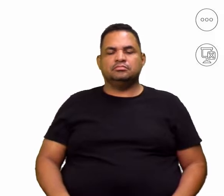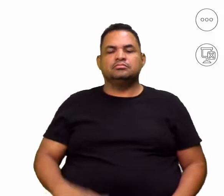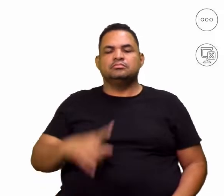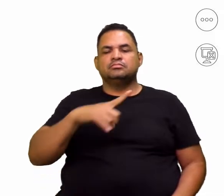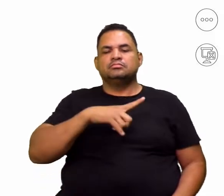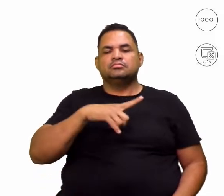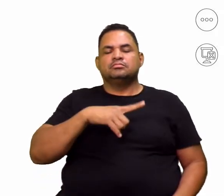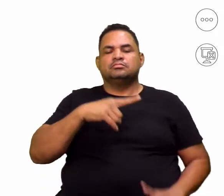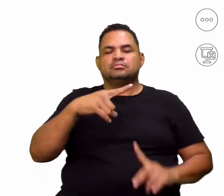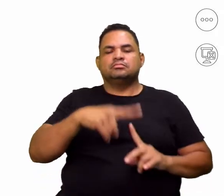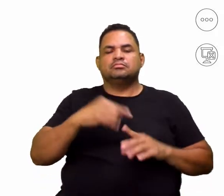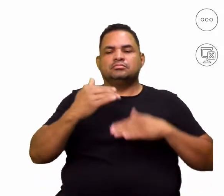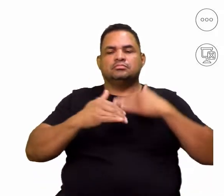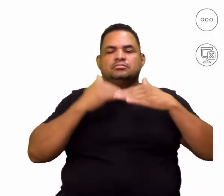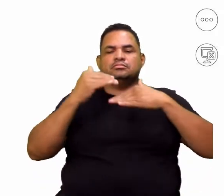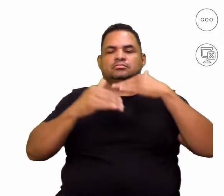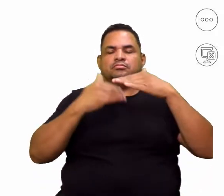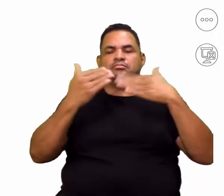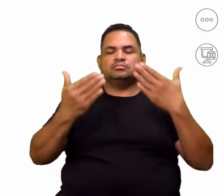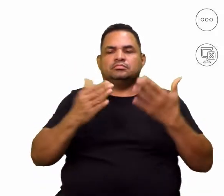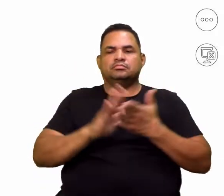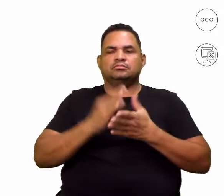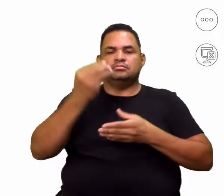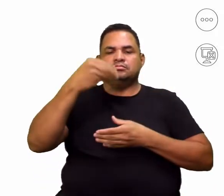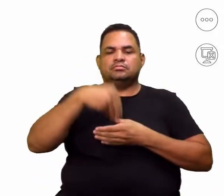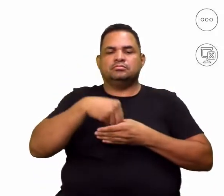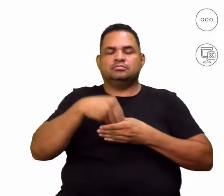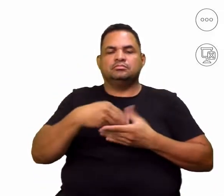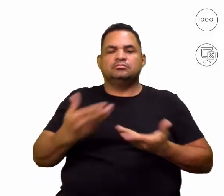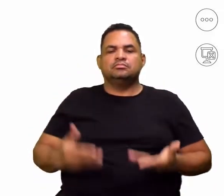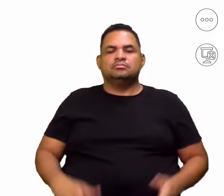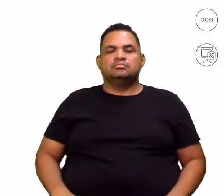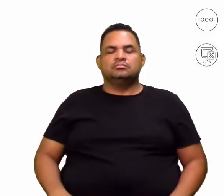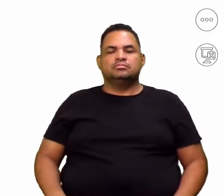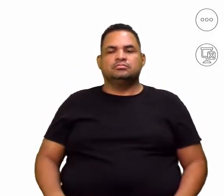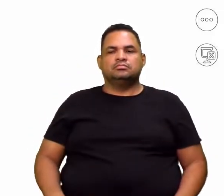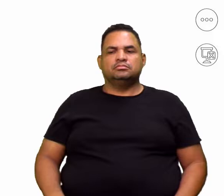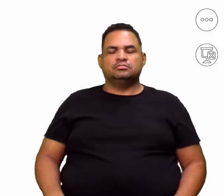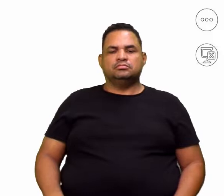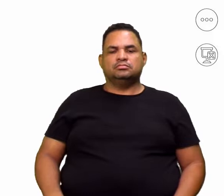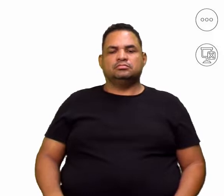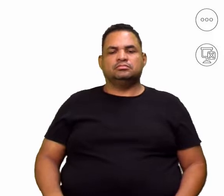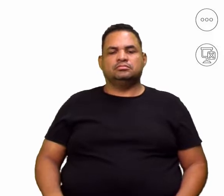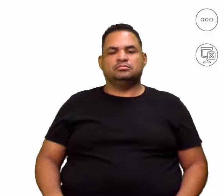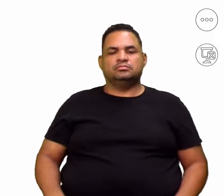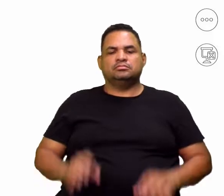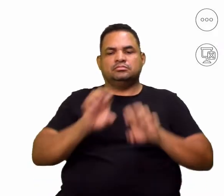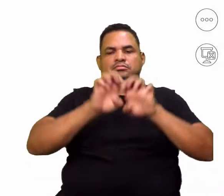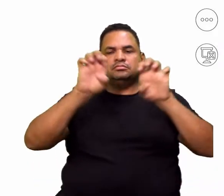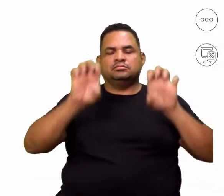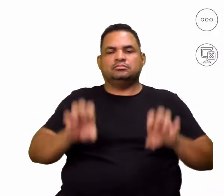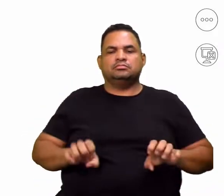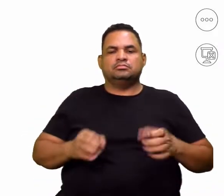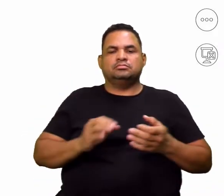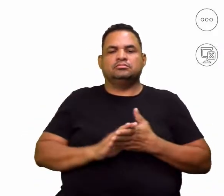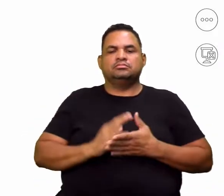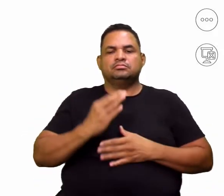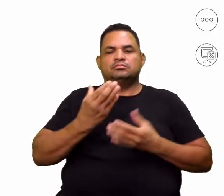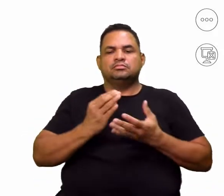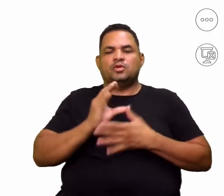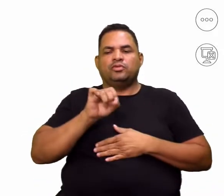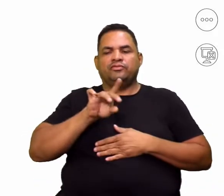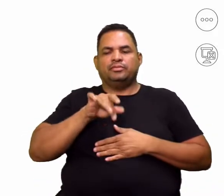esse tipo de desenvolvimento aí dentro, tá? Dessa estrutura aí ovípara,